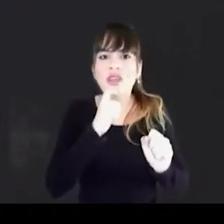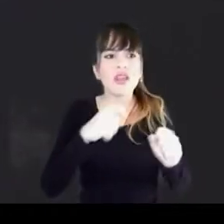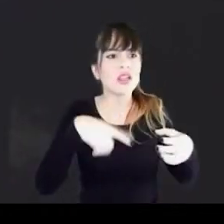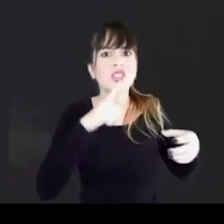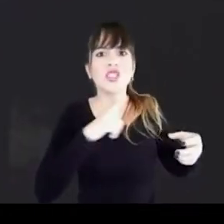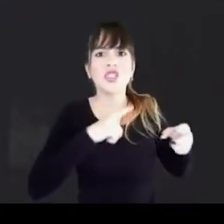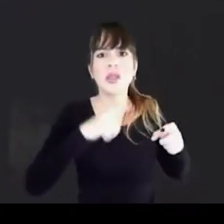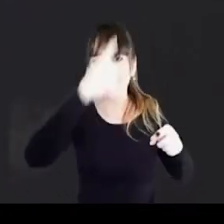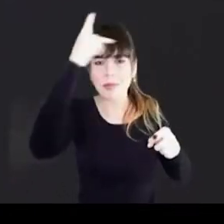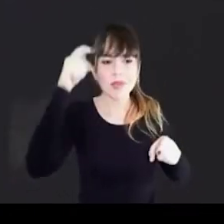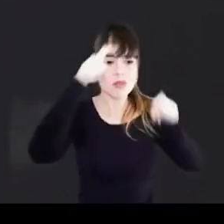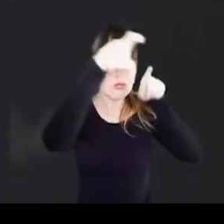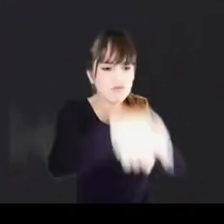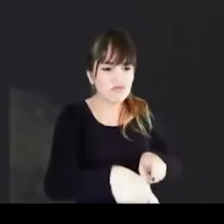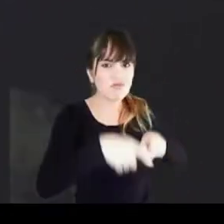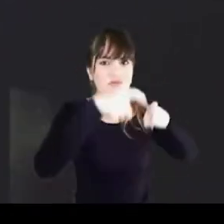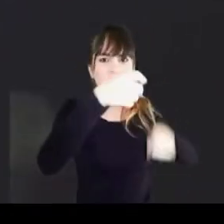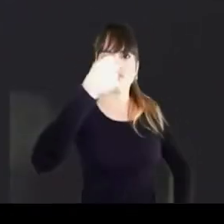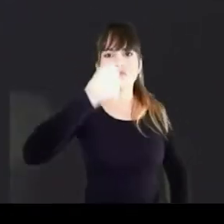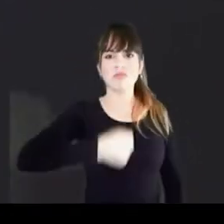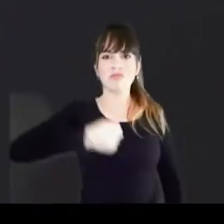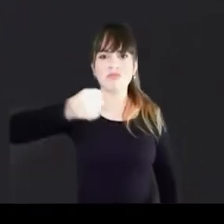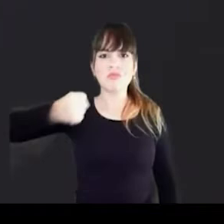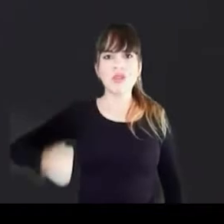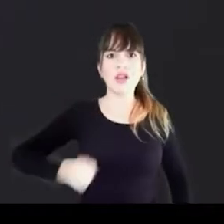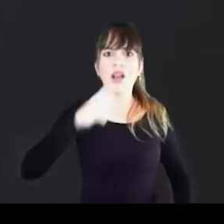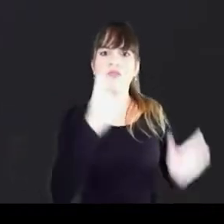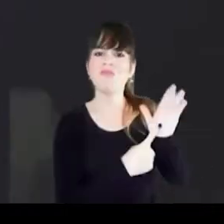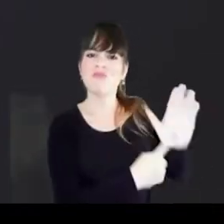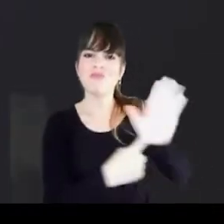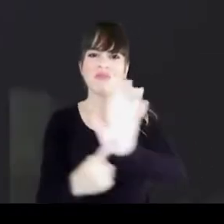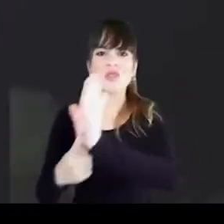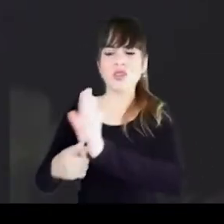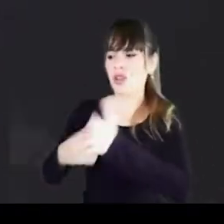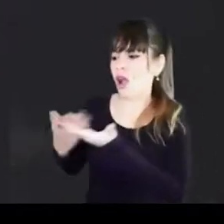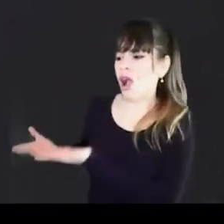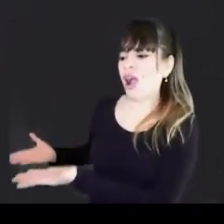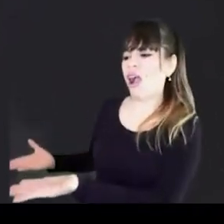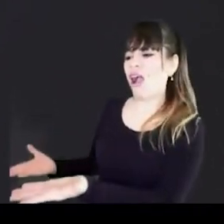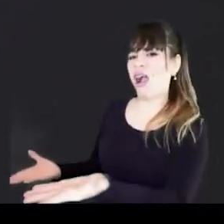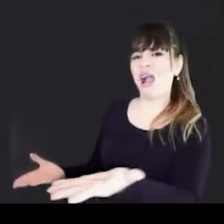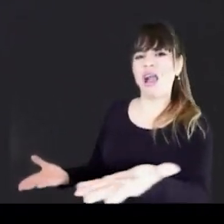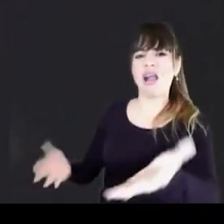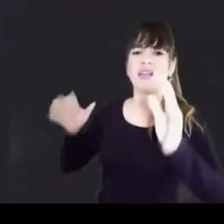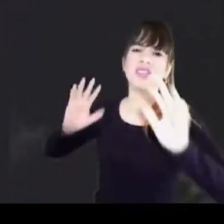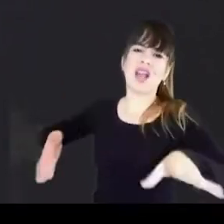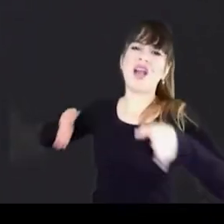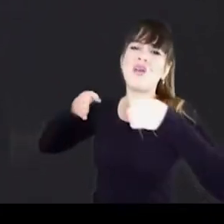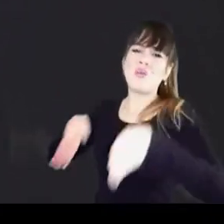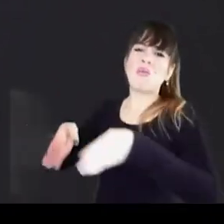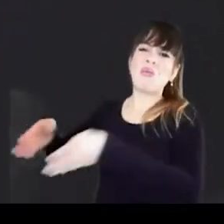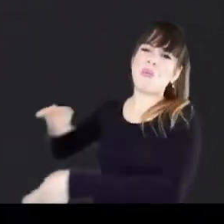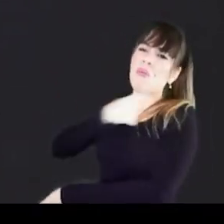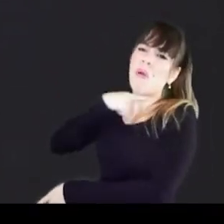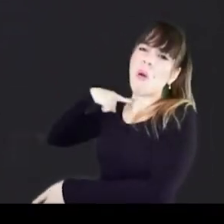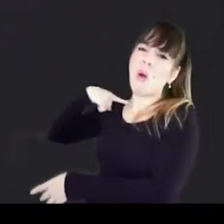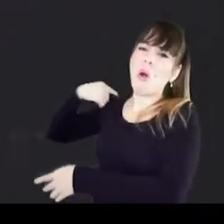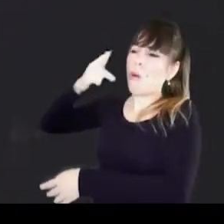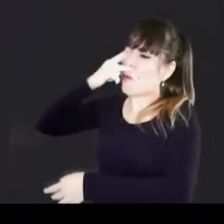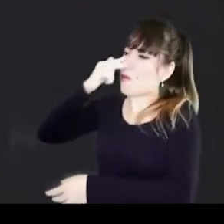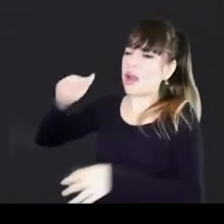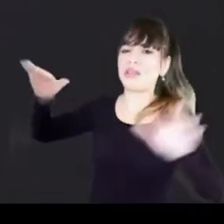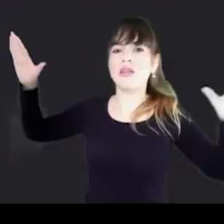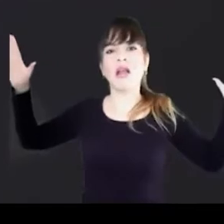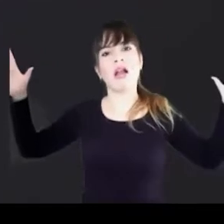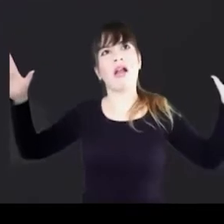campos, cheios de pastores, lavradores, parelhas de cavalos e meninos, exibiam os corpos que jaziam,